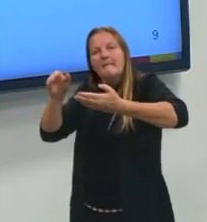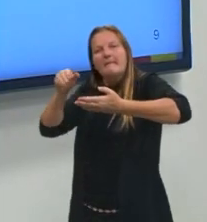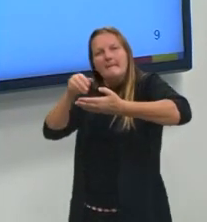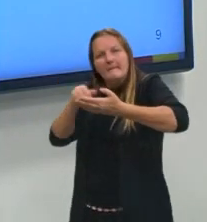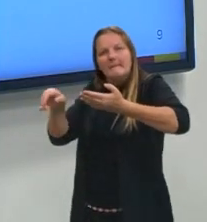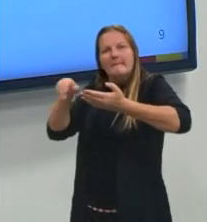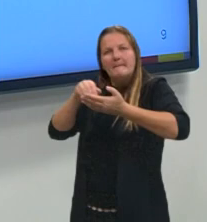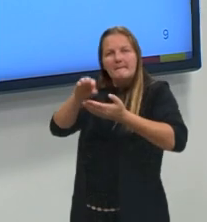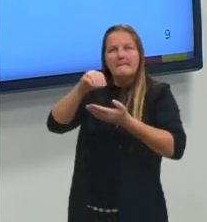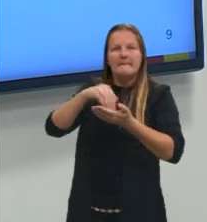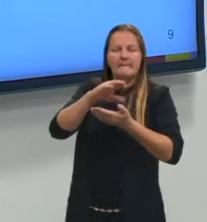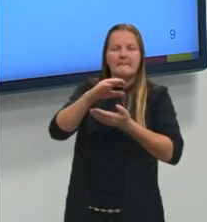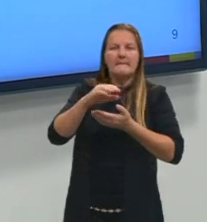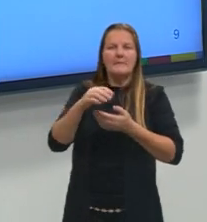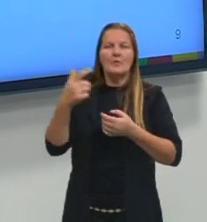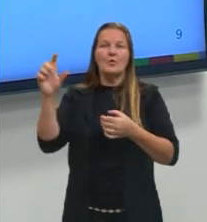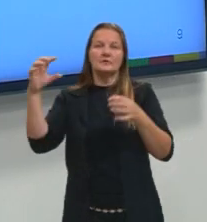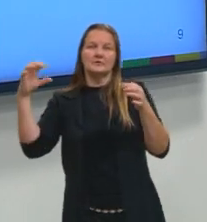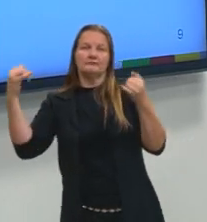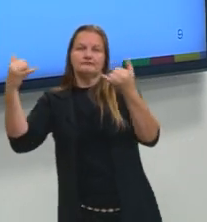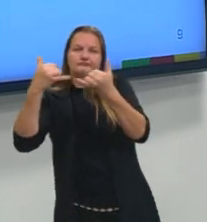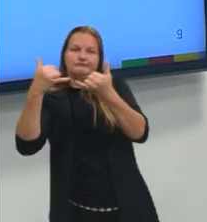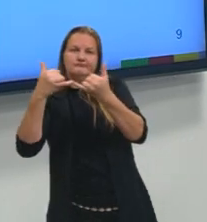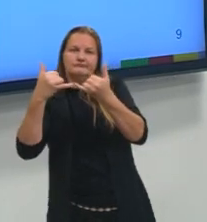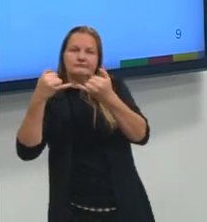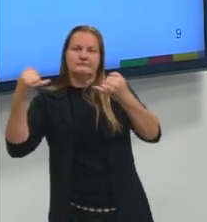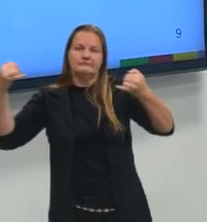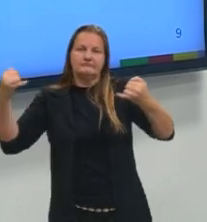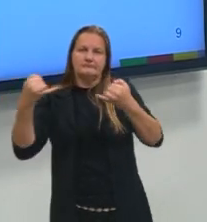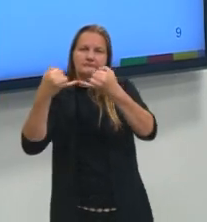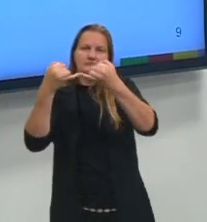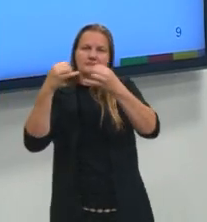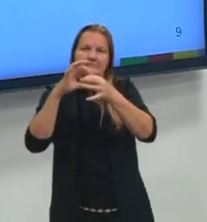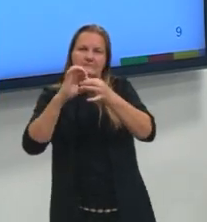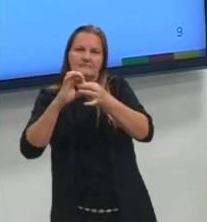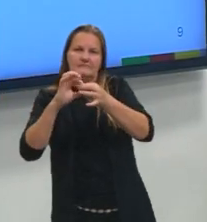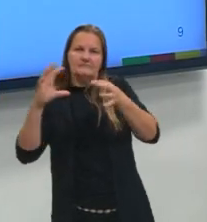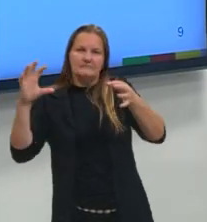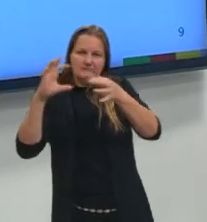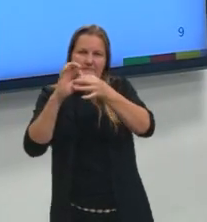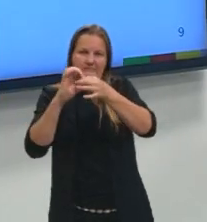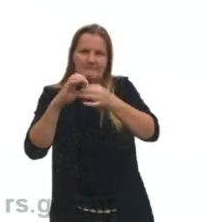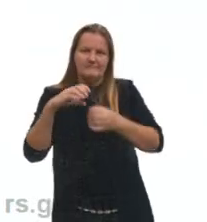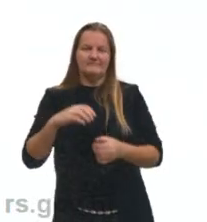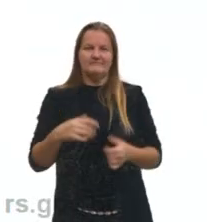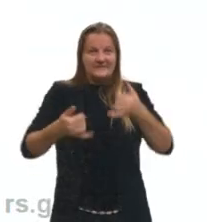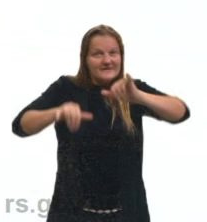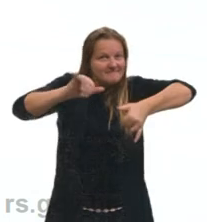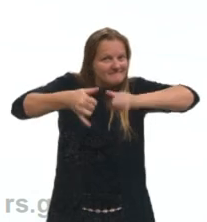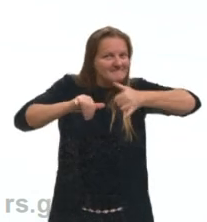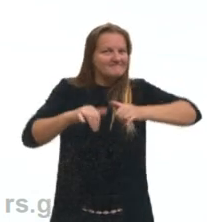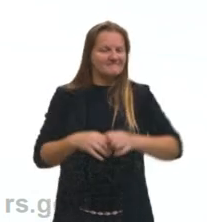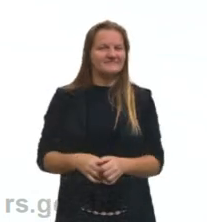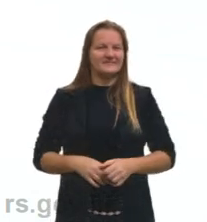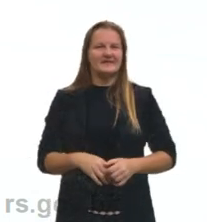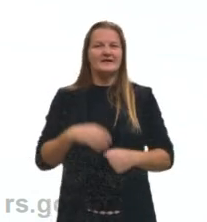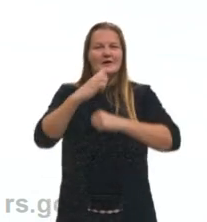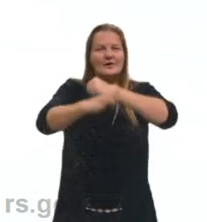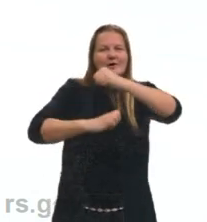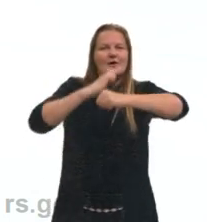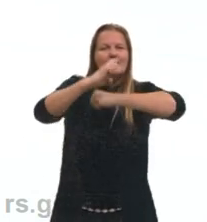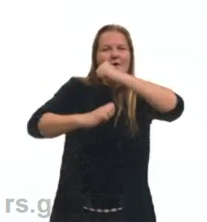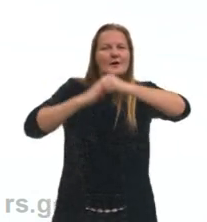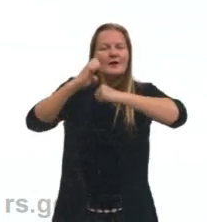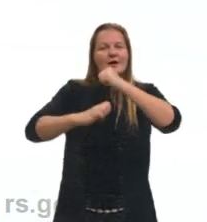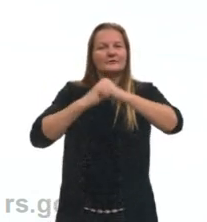o outro elemento numa ligação química ao perder esses elétrons ele esse elemento ele acaba ficando com uma carga positiva